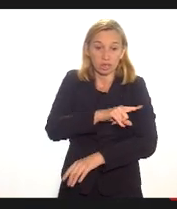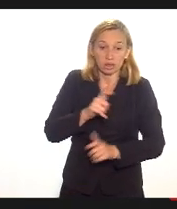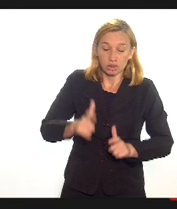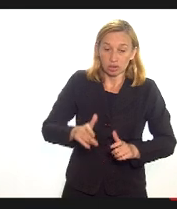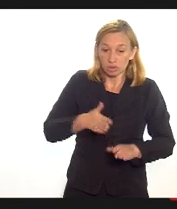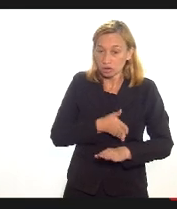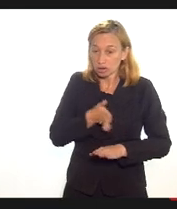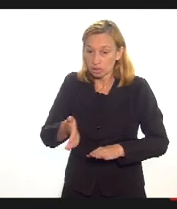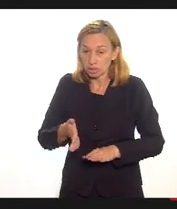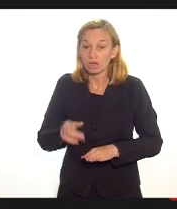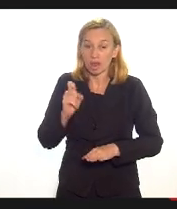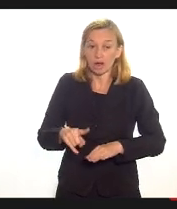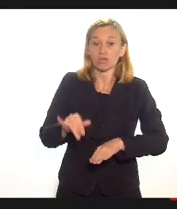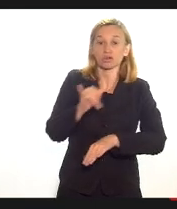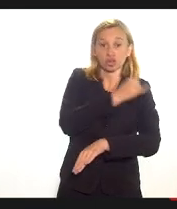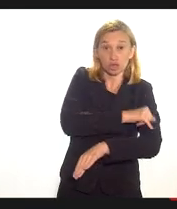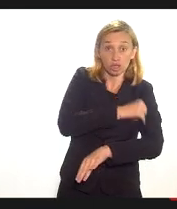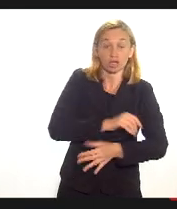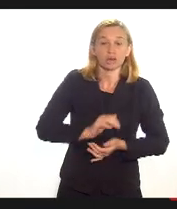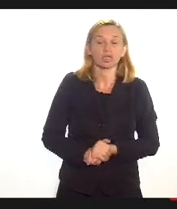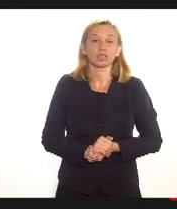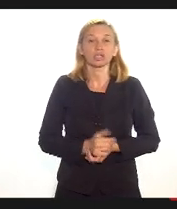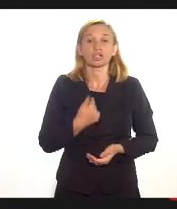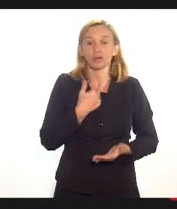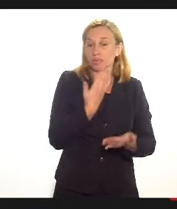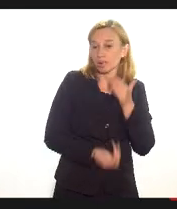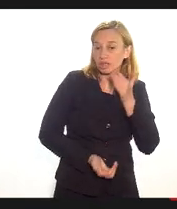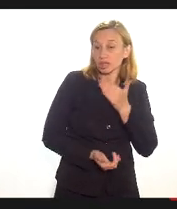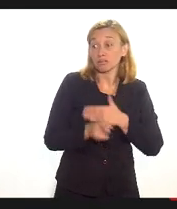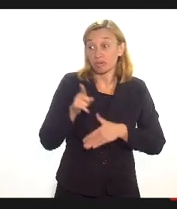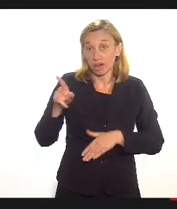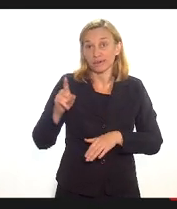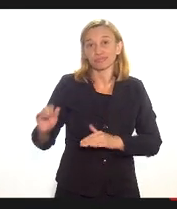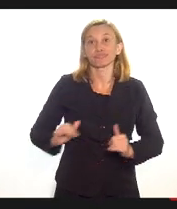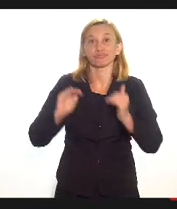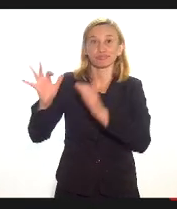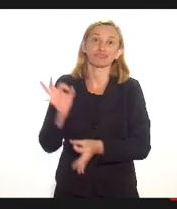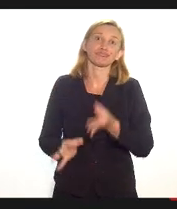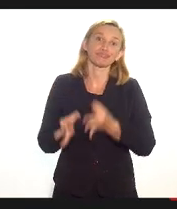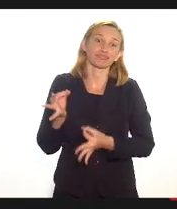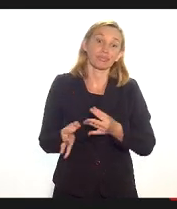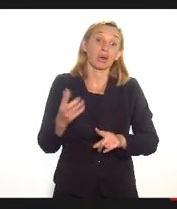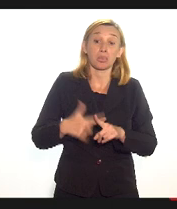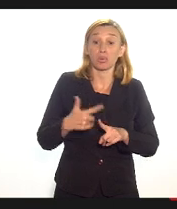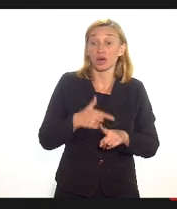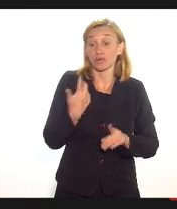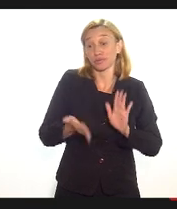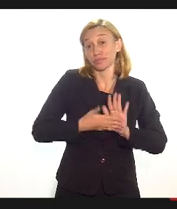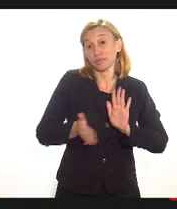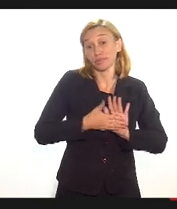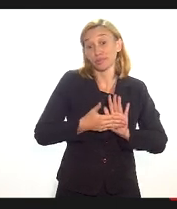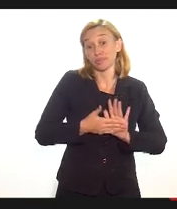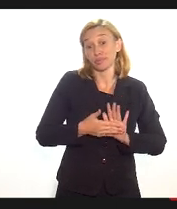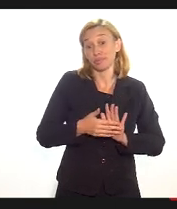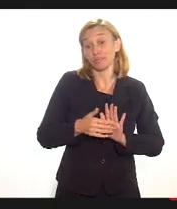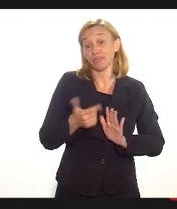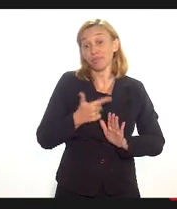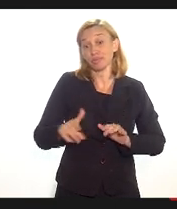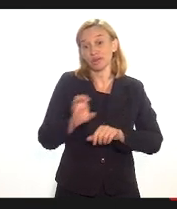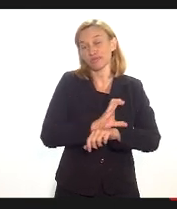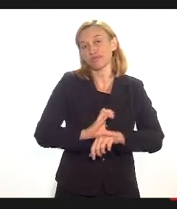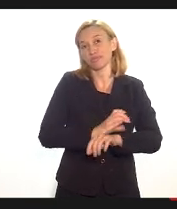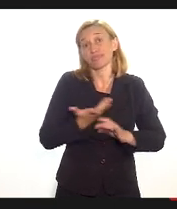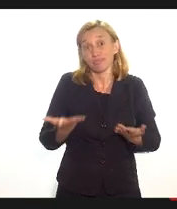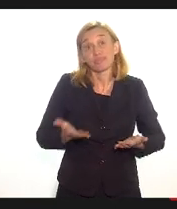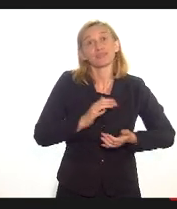seria o Rio de Janeiro. E fomos derrotados lá no Supremo porque a nossa proposta era